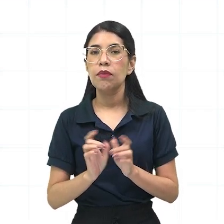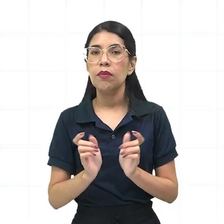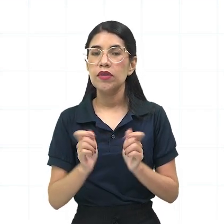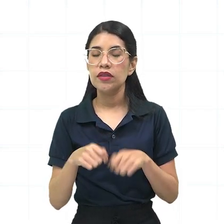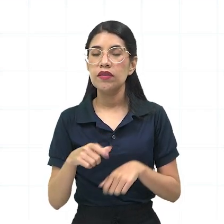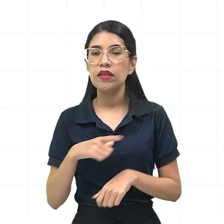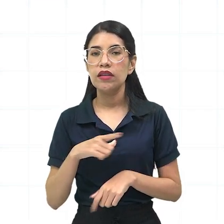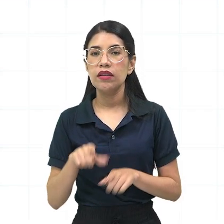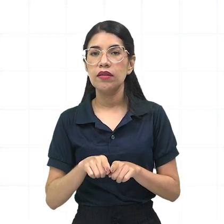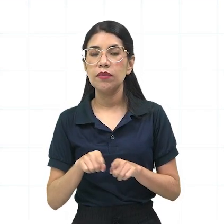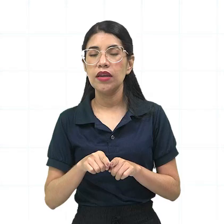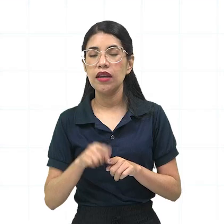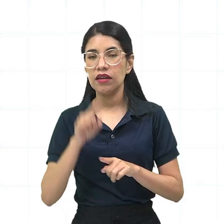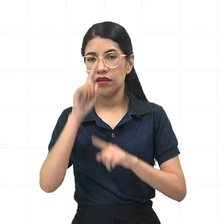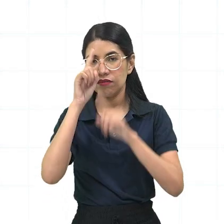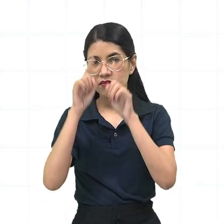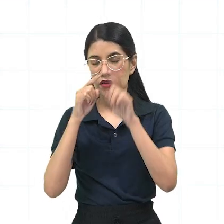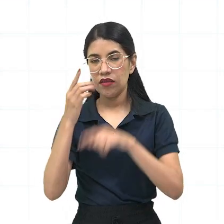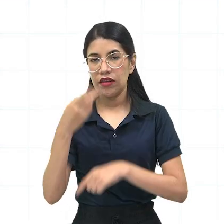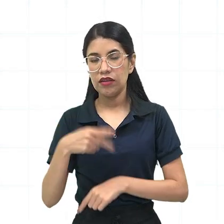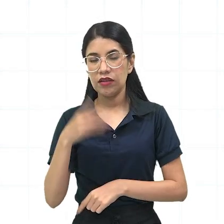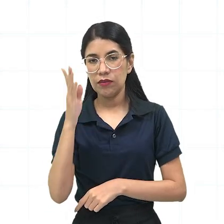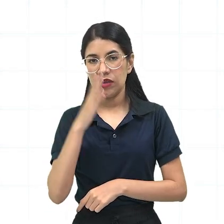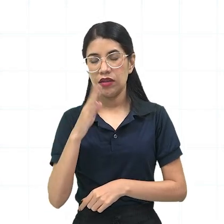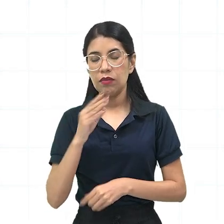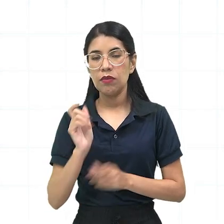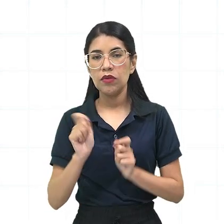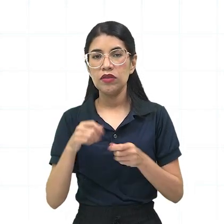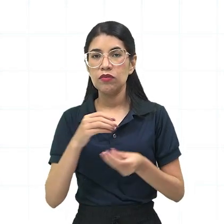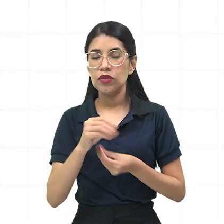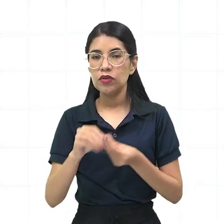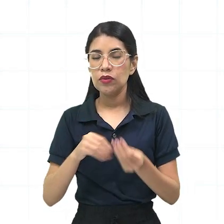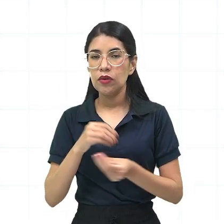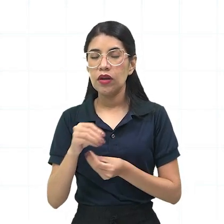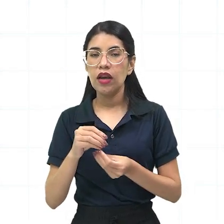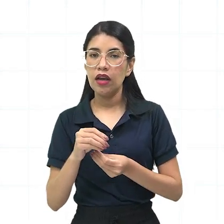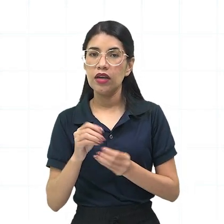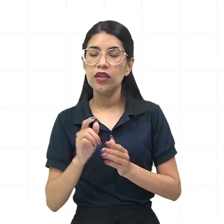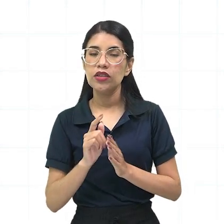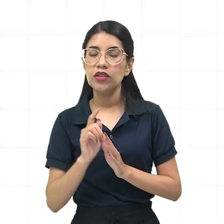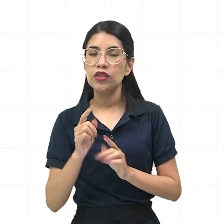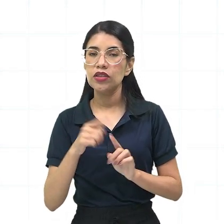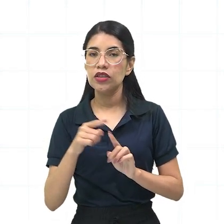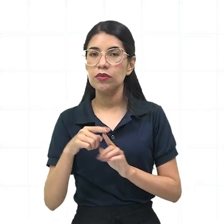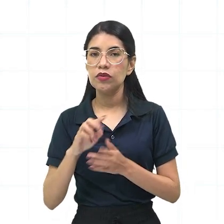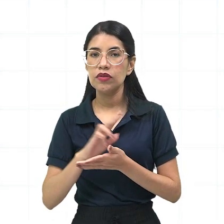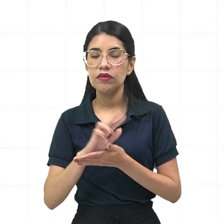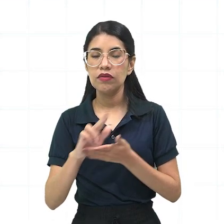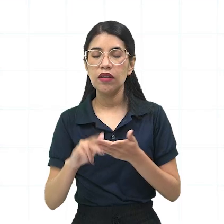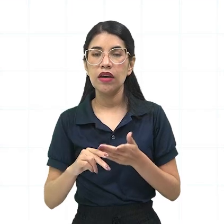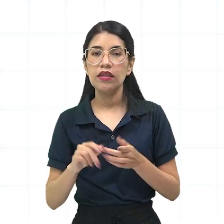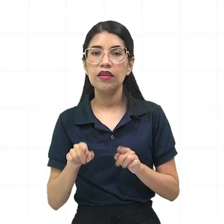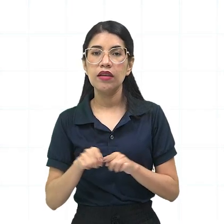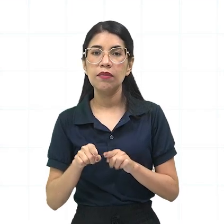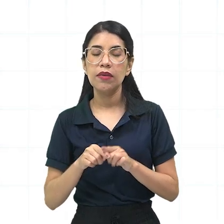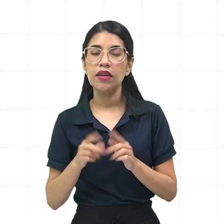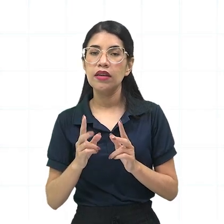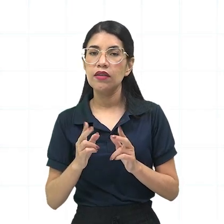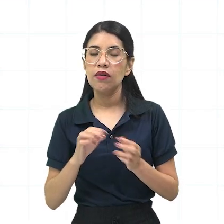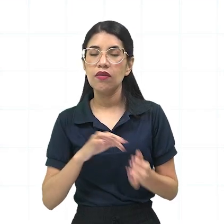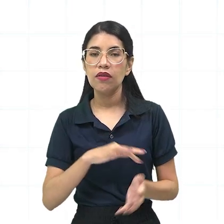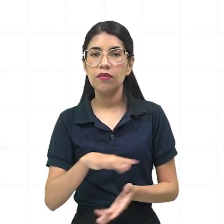uma criatividade imensa para misturar e fazer fusões de estilos. Imagina com essa questão da globalização,